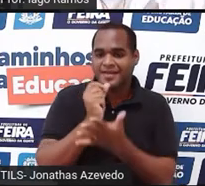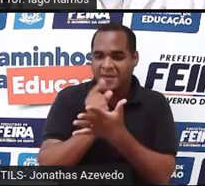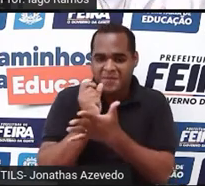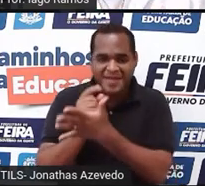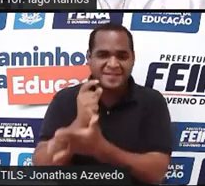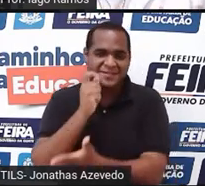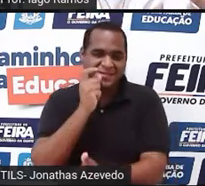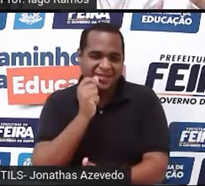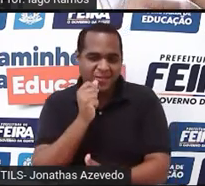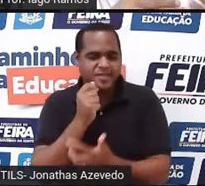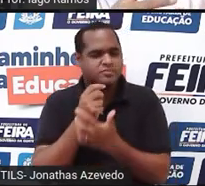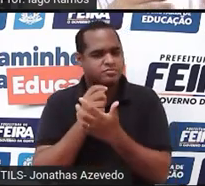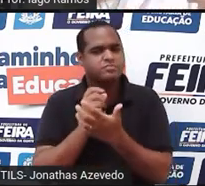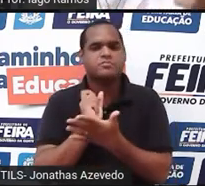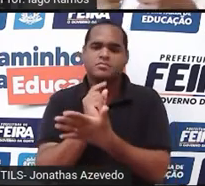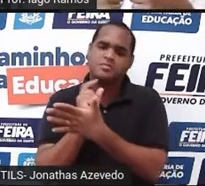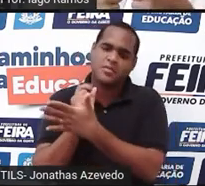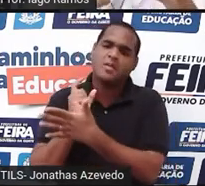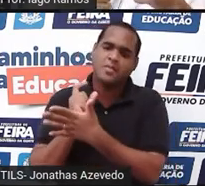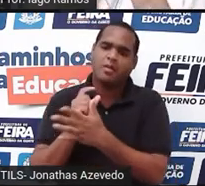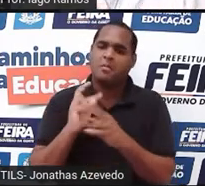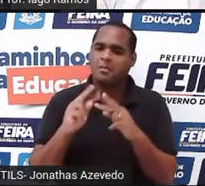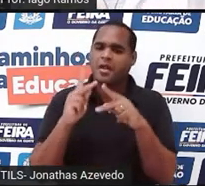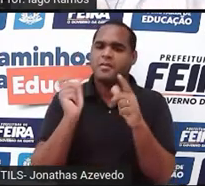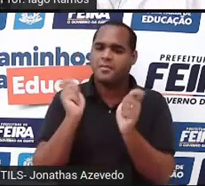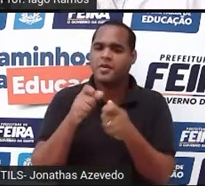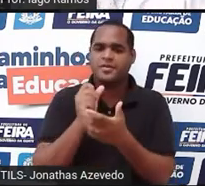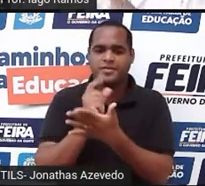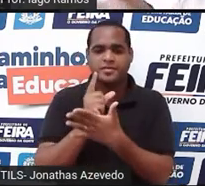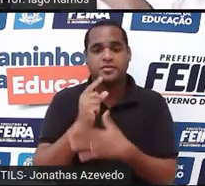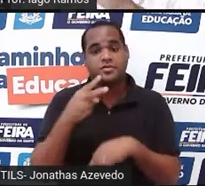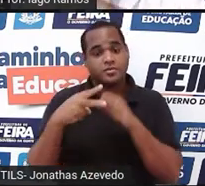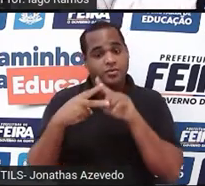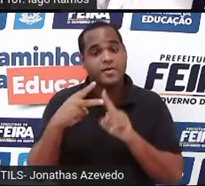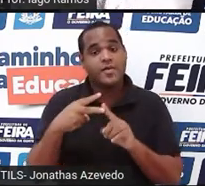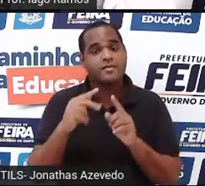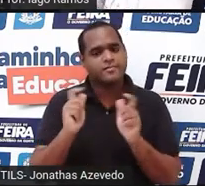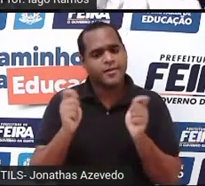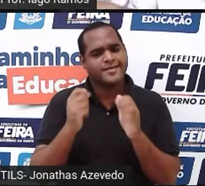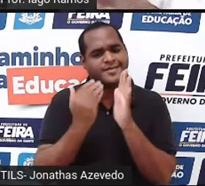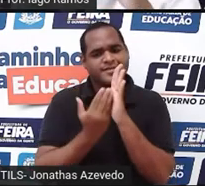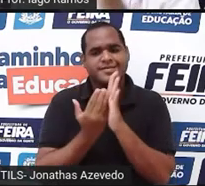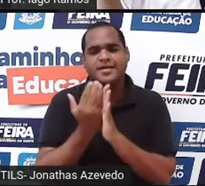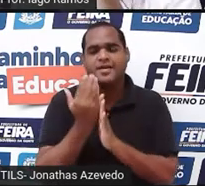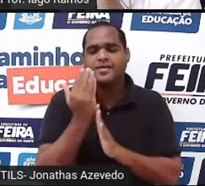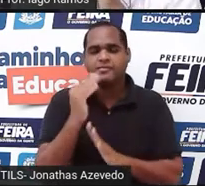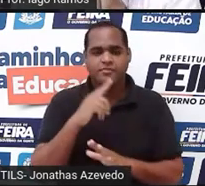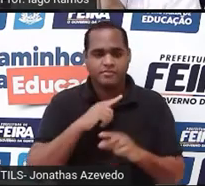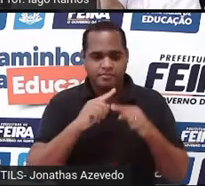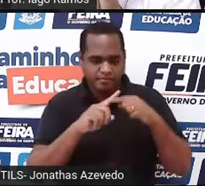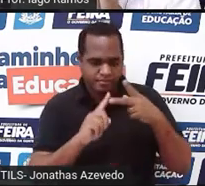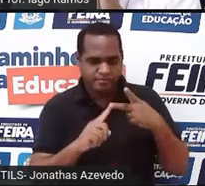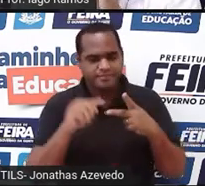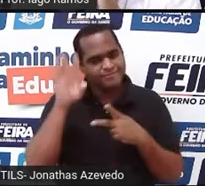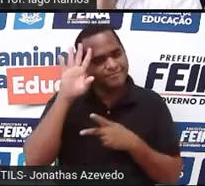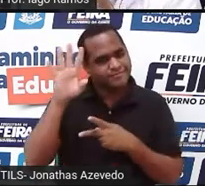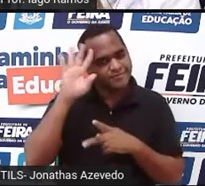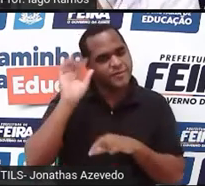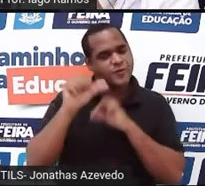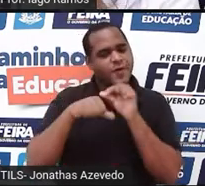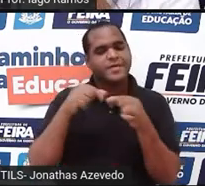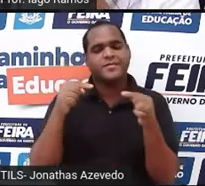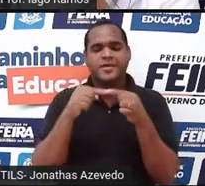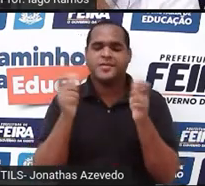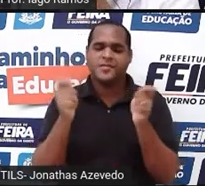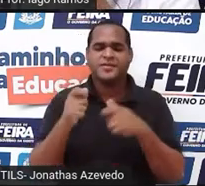o maior vai pagar né Beleza as duas vão aumentar mas aumentar como tem várias formas de você pensar nisso daqui